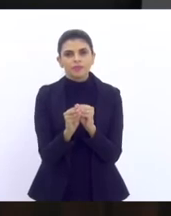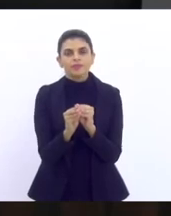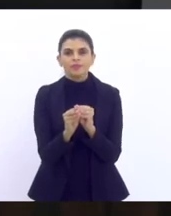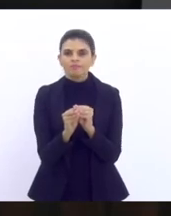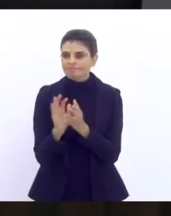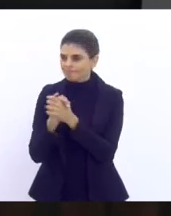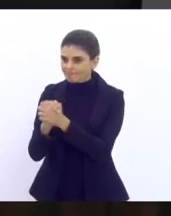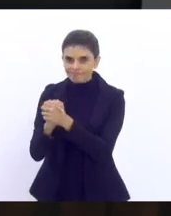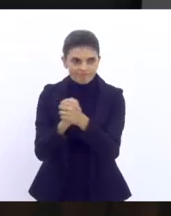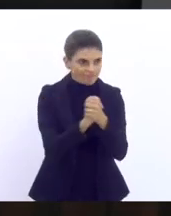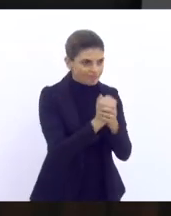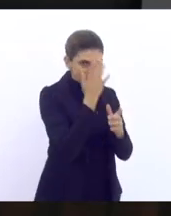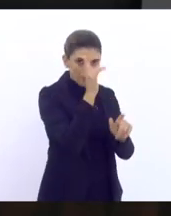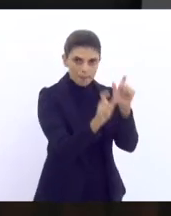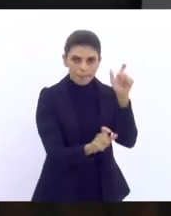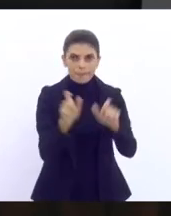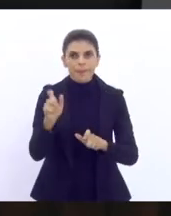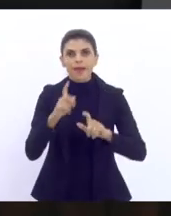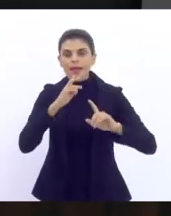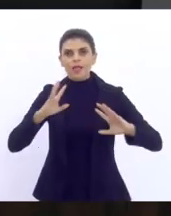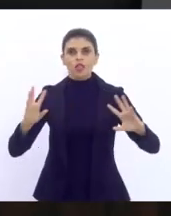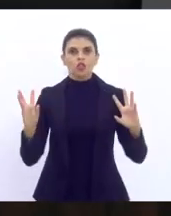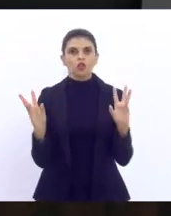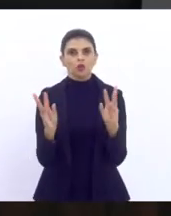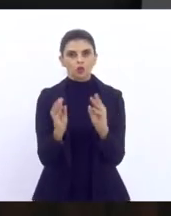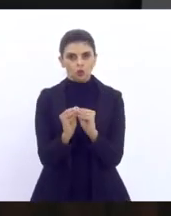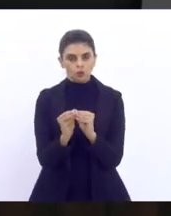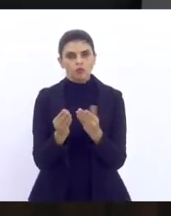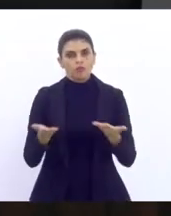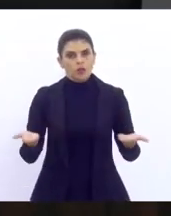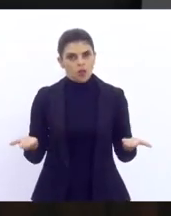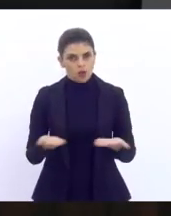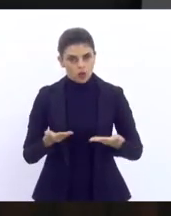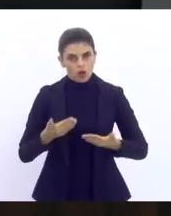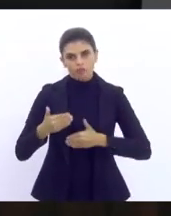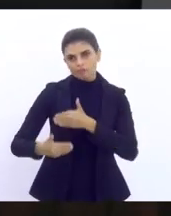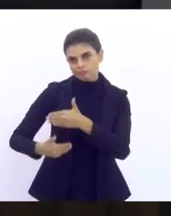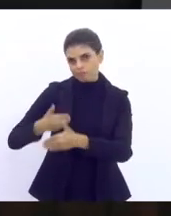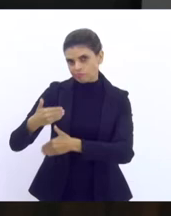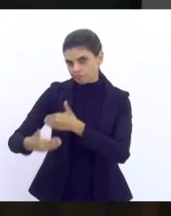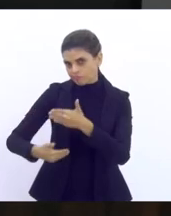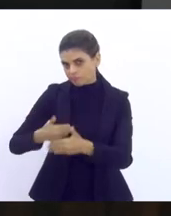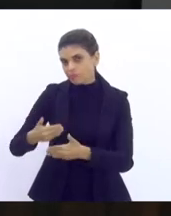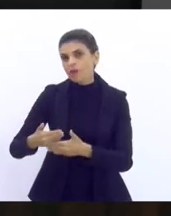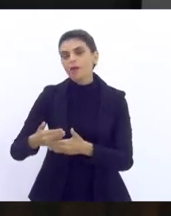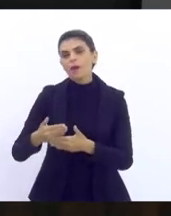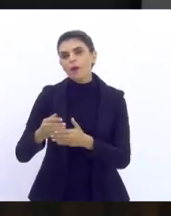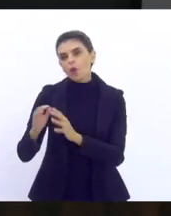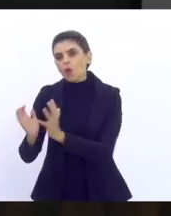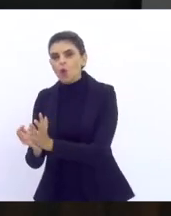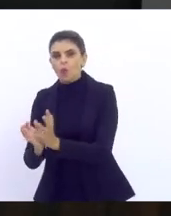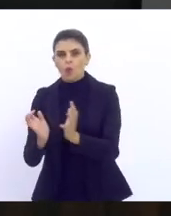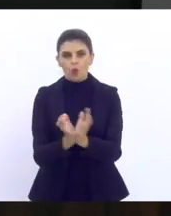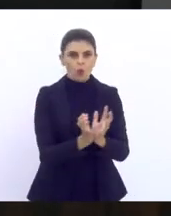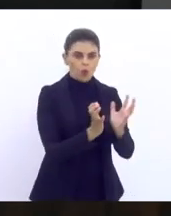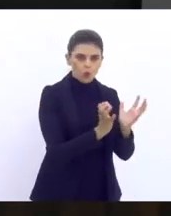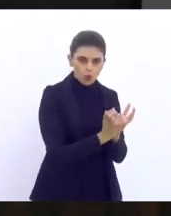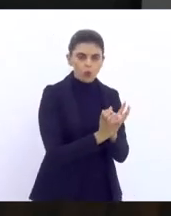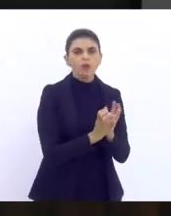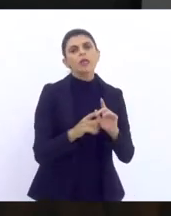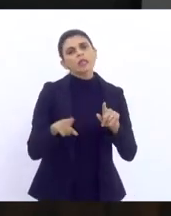saudação, fazendo um resumo para que não venha deixar nada a passar desapercebido de cada grupo, de